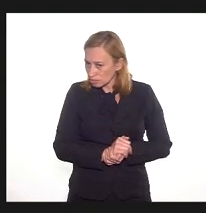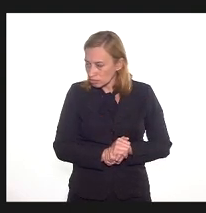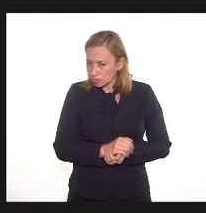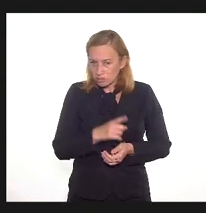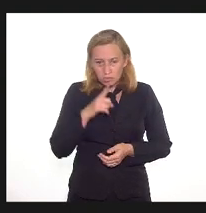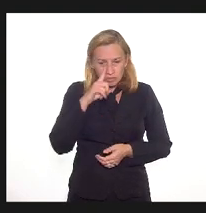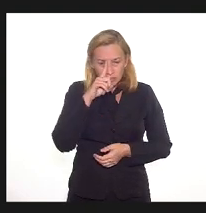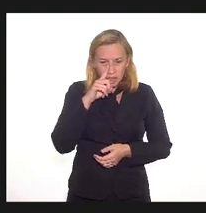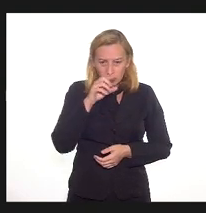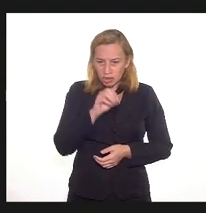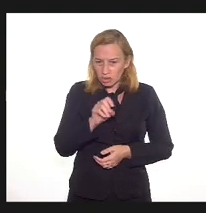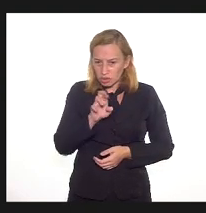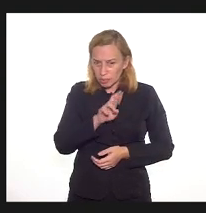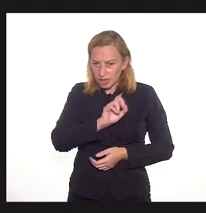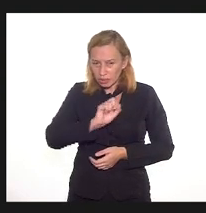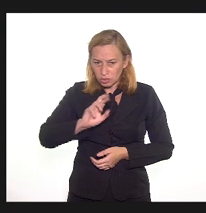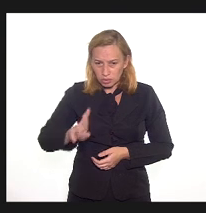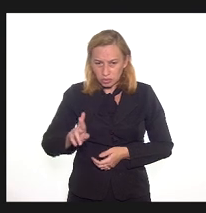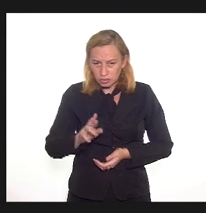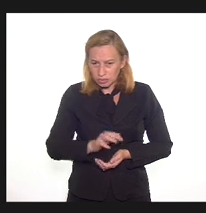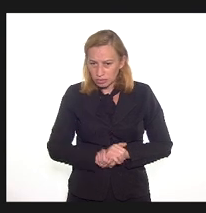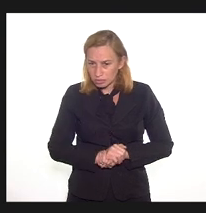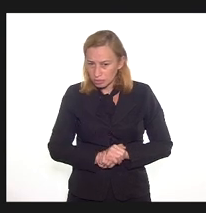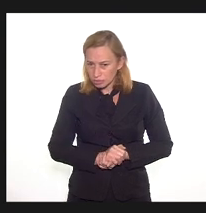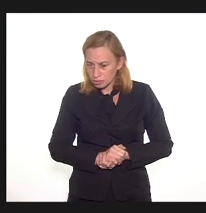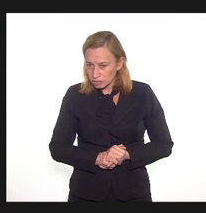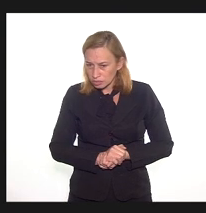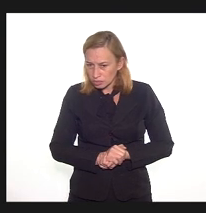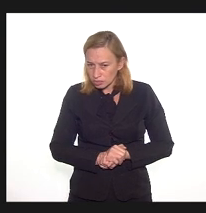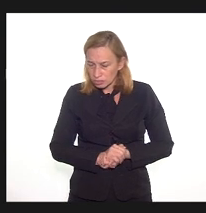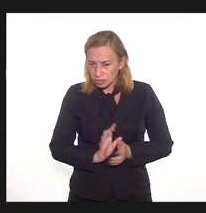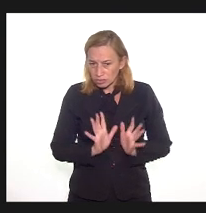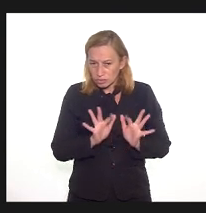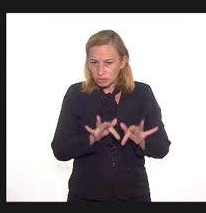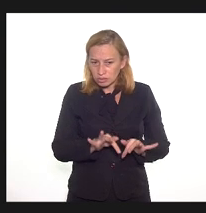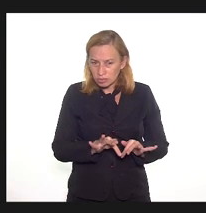próprio operador, né? Um atraso direto para a gente. E a definição,